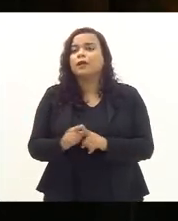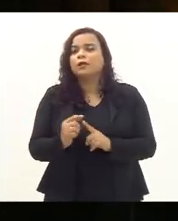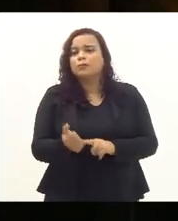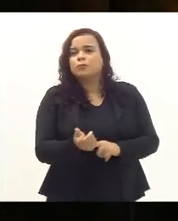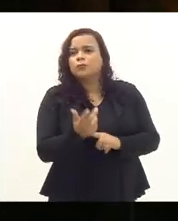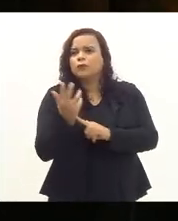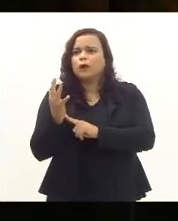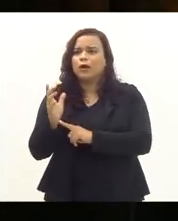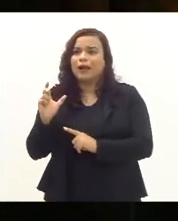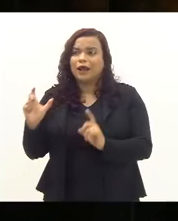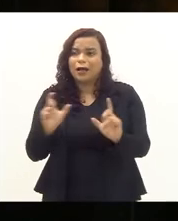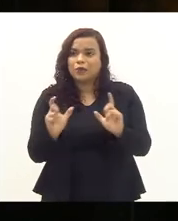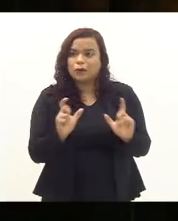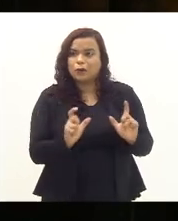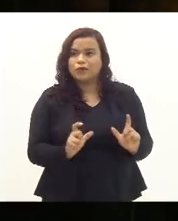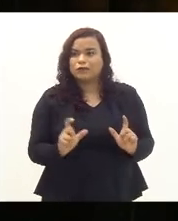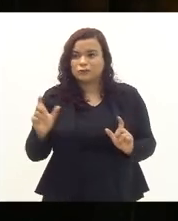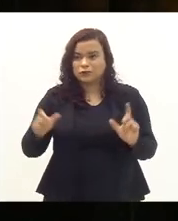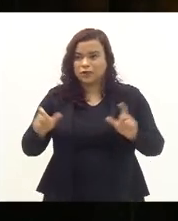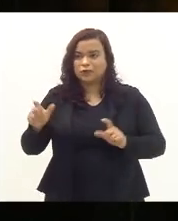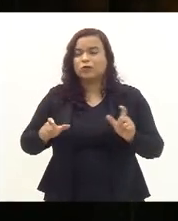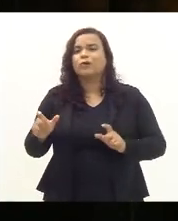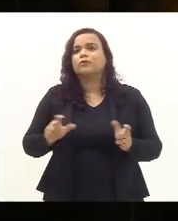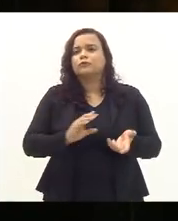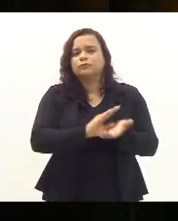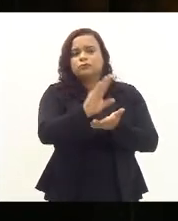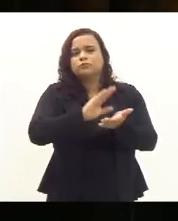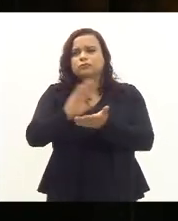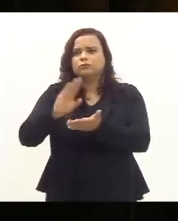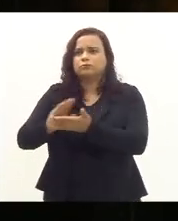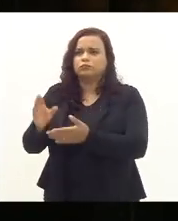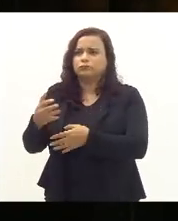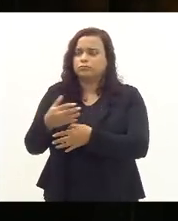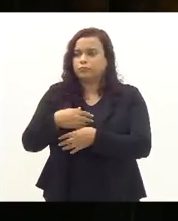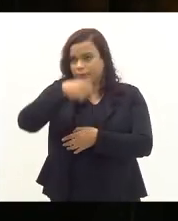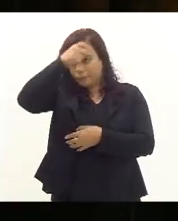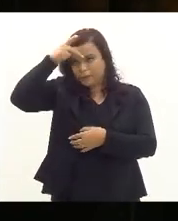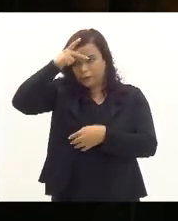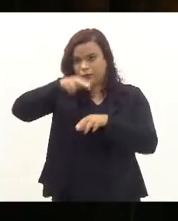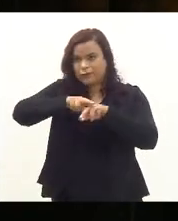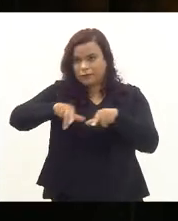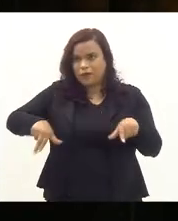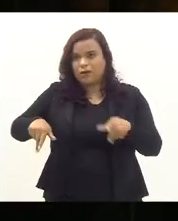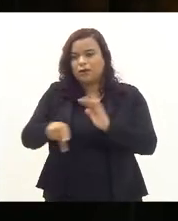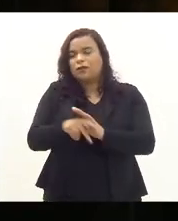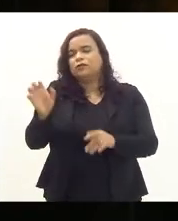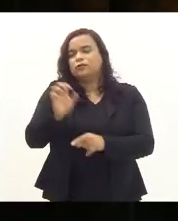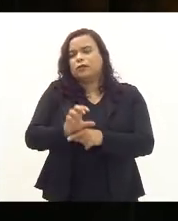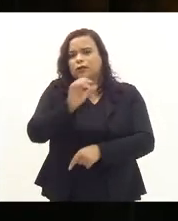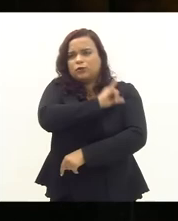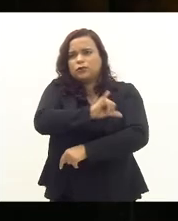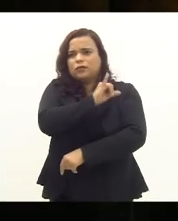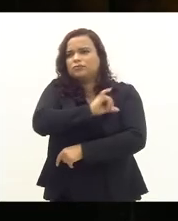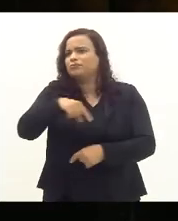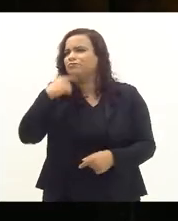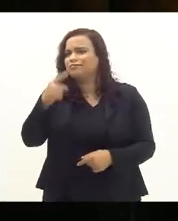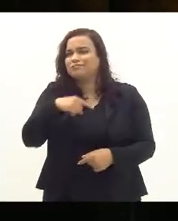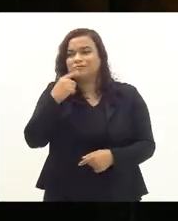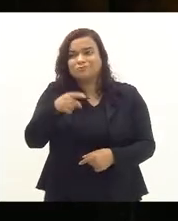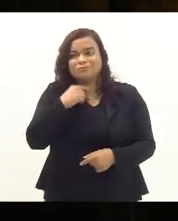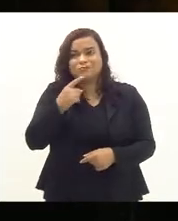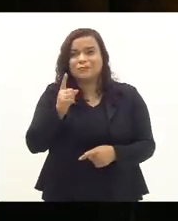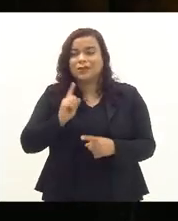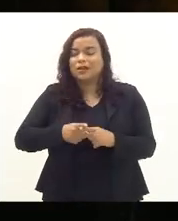cartões enviados a diferente prefeituras do Estado do Rio de Janeiro não deram conta para demanda